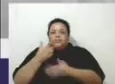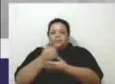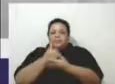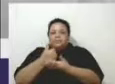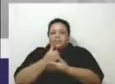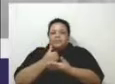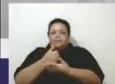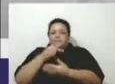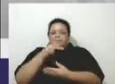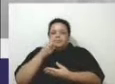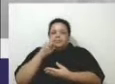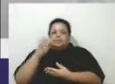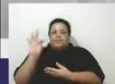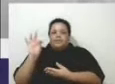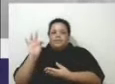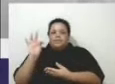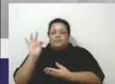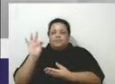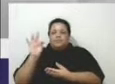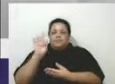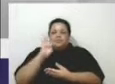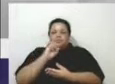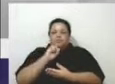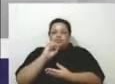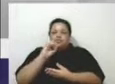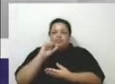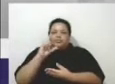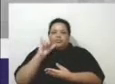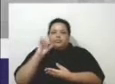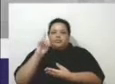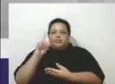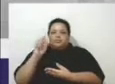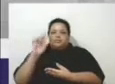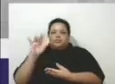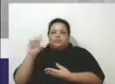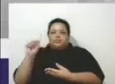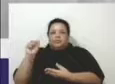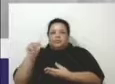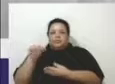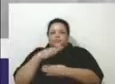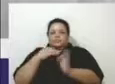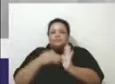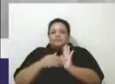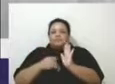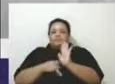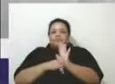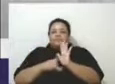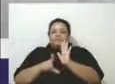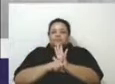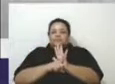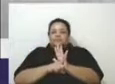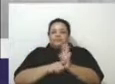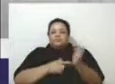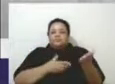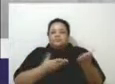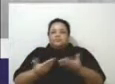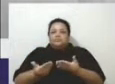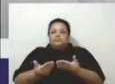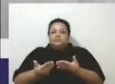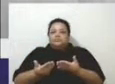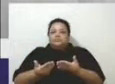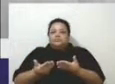e aí eu queria falar sobre isso né É claro todo o projeto de lei ele vem para